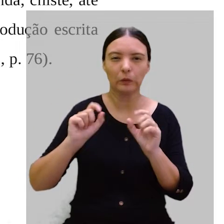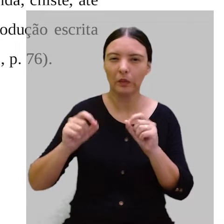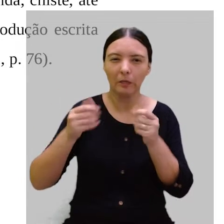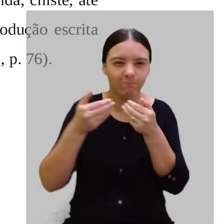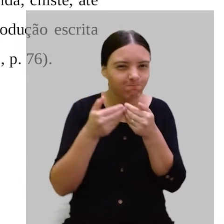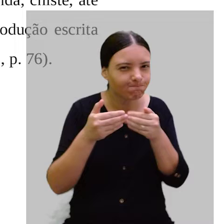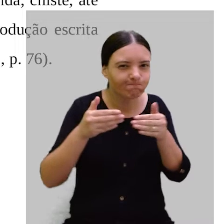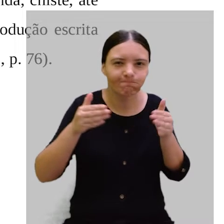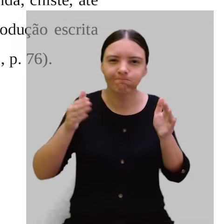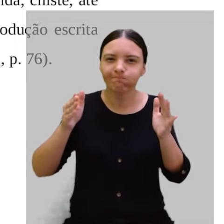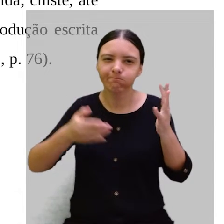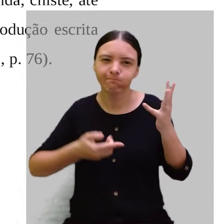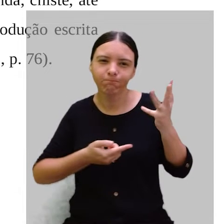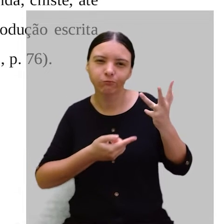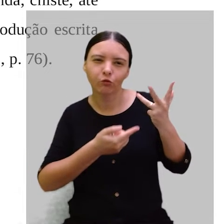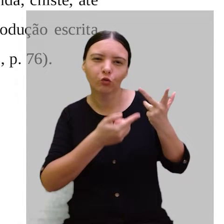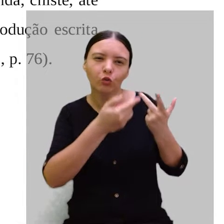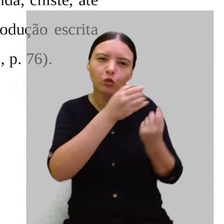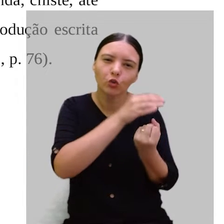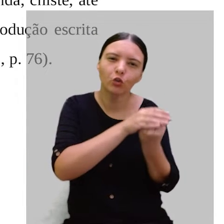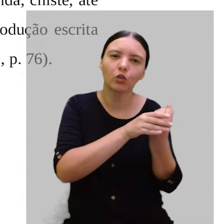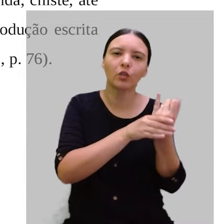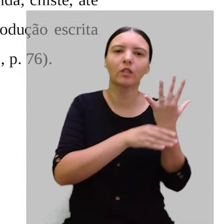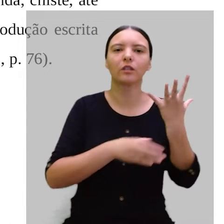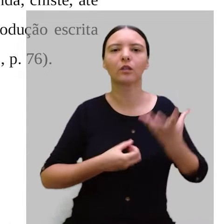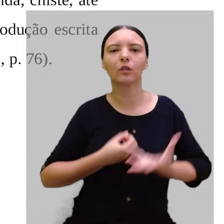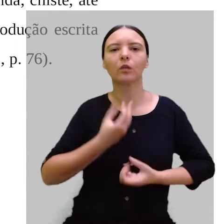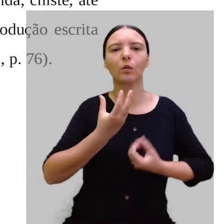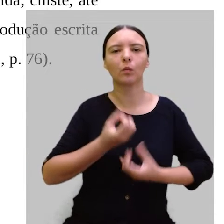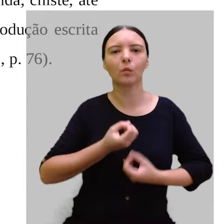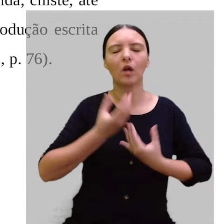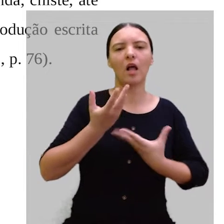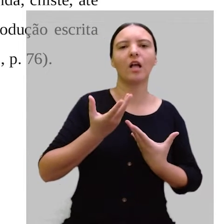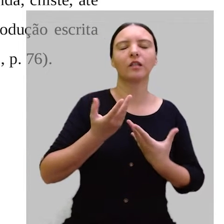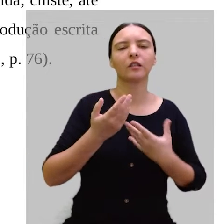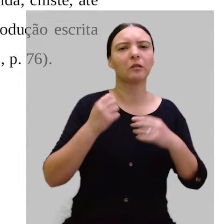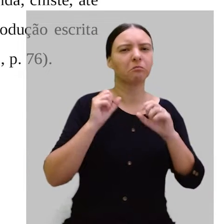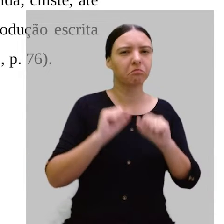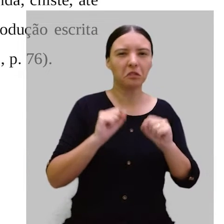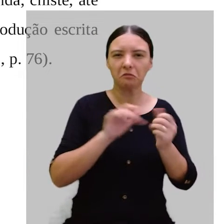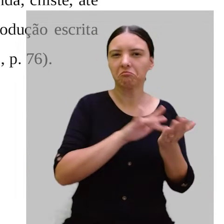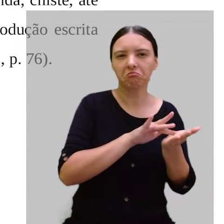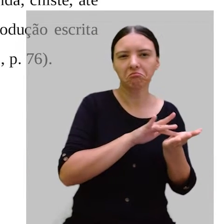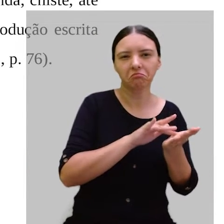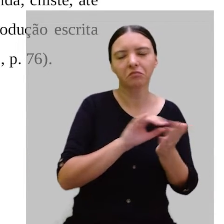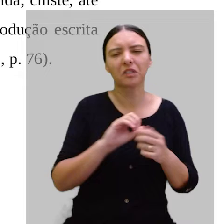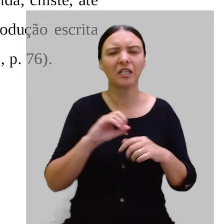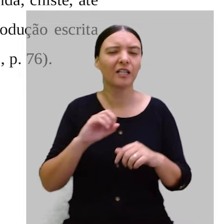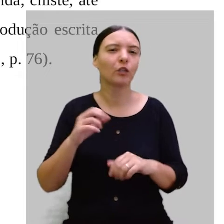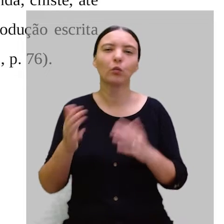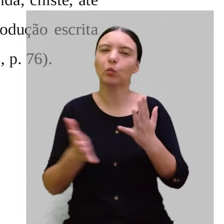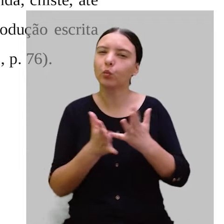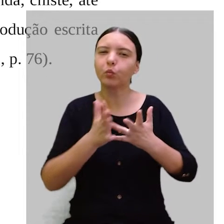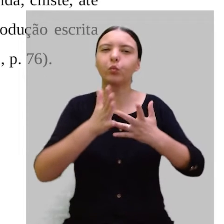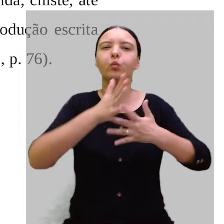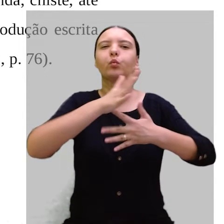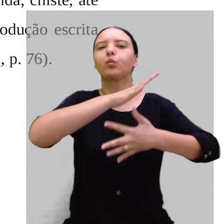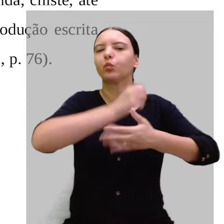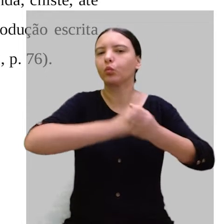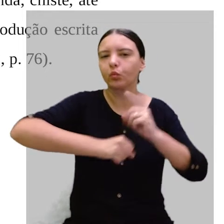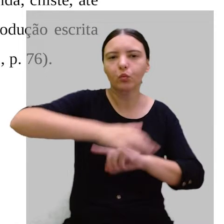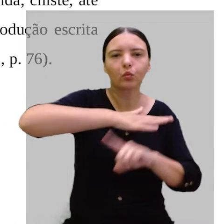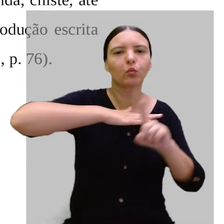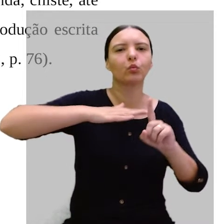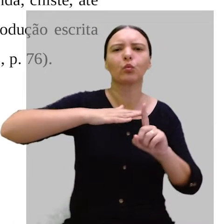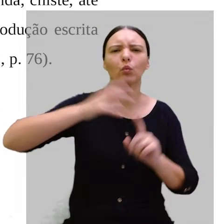possível, todas as criações de toque poético, ficcional ou dramático, em todos os níveis de uma sociedade, em todos os